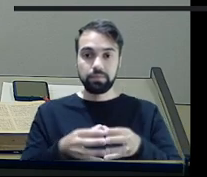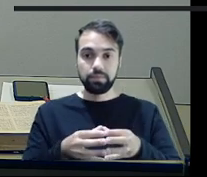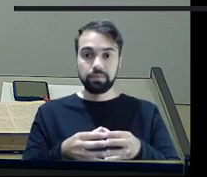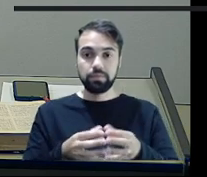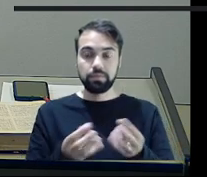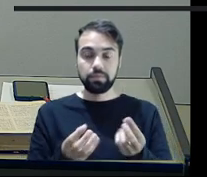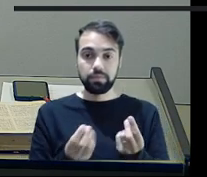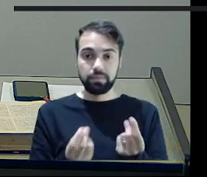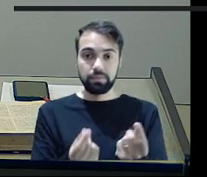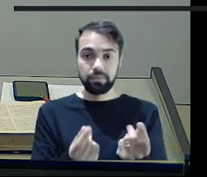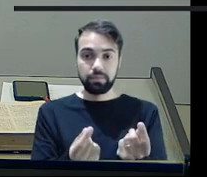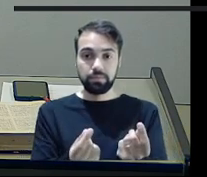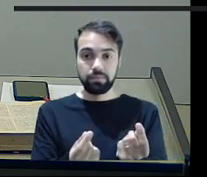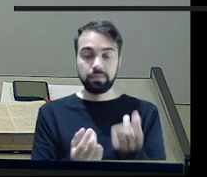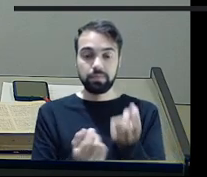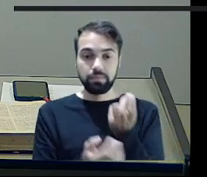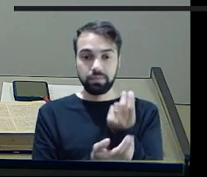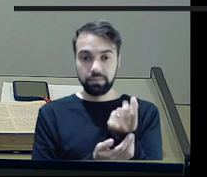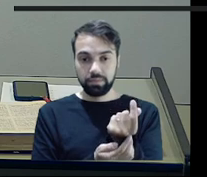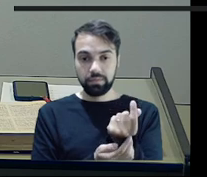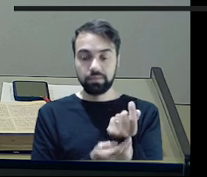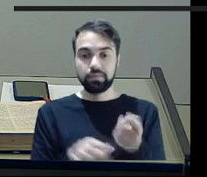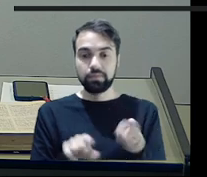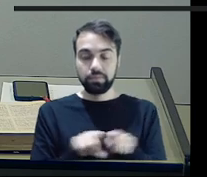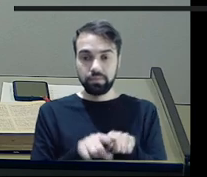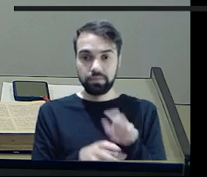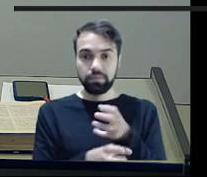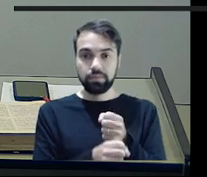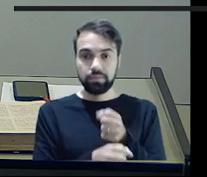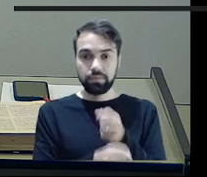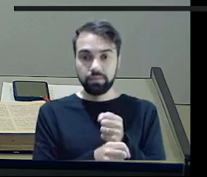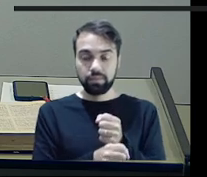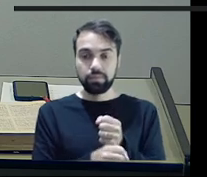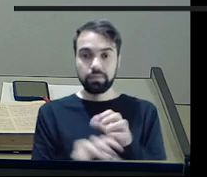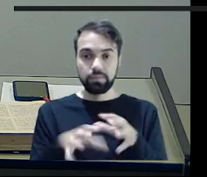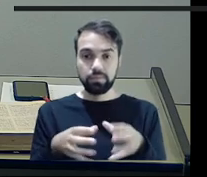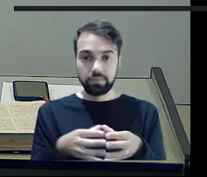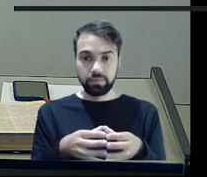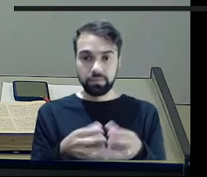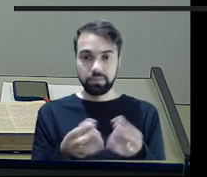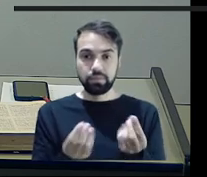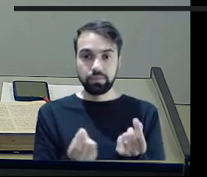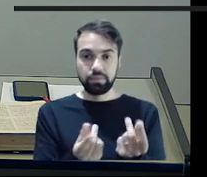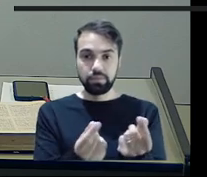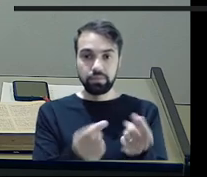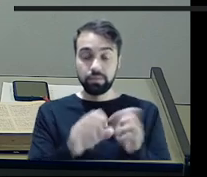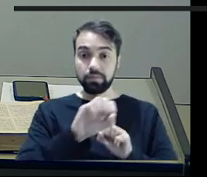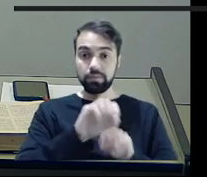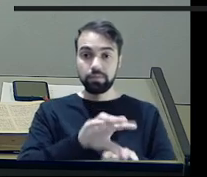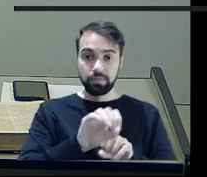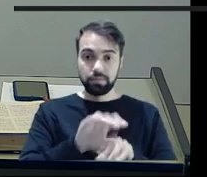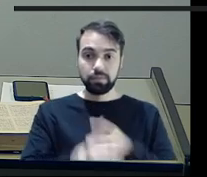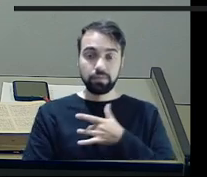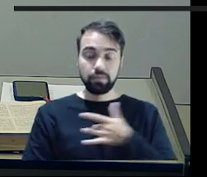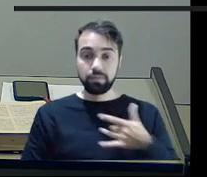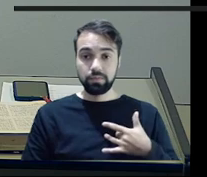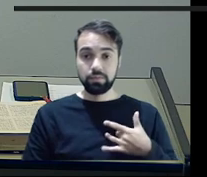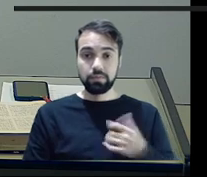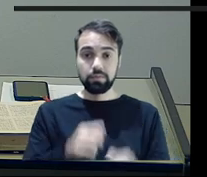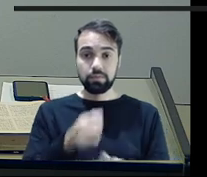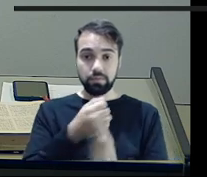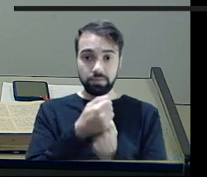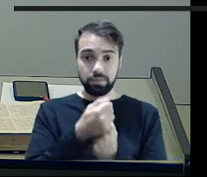de Finanças e Orçamento e da Comissão Permanente de Educação, Saúde e Assistência.